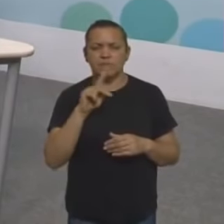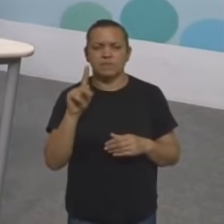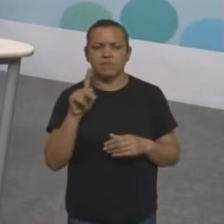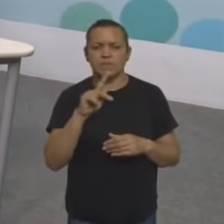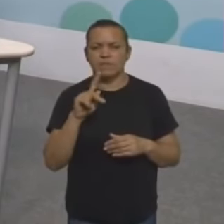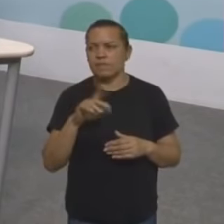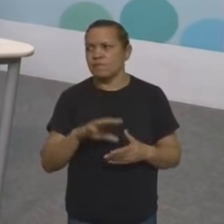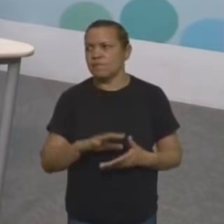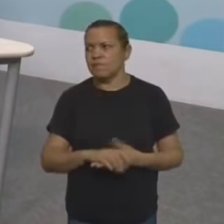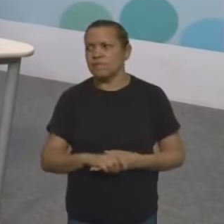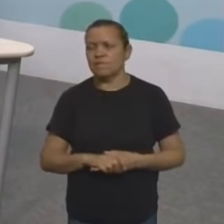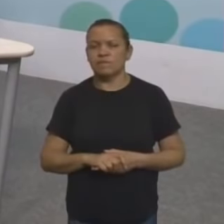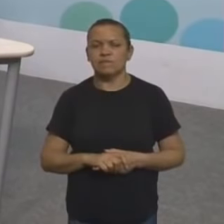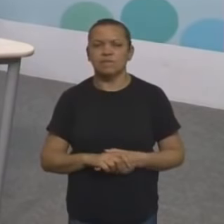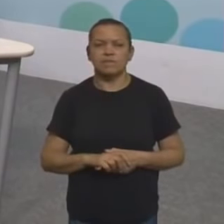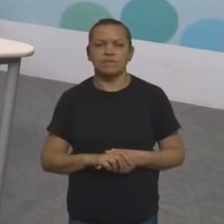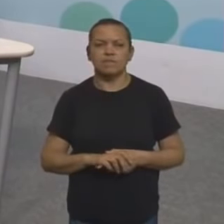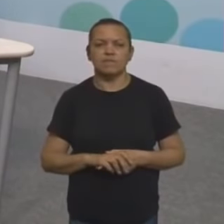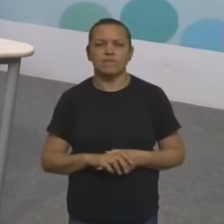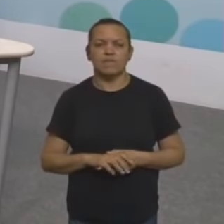Ixi.